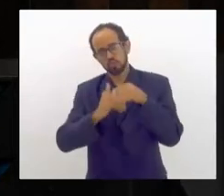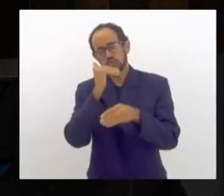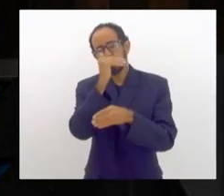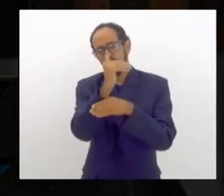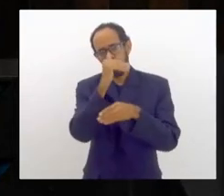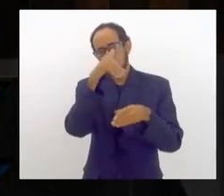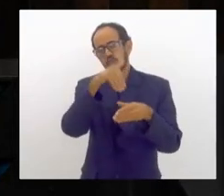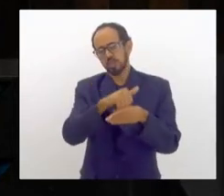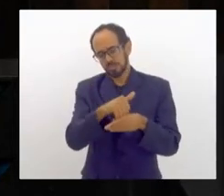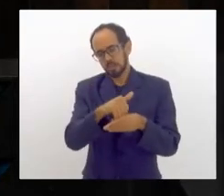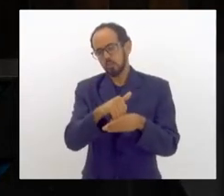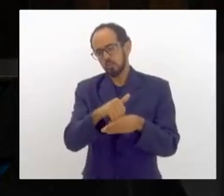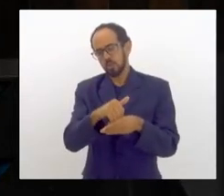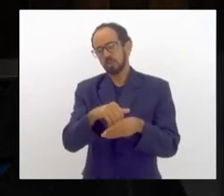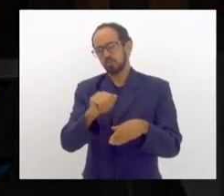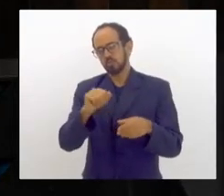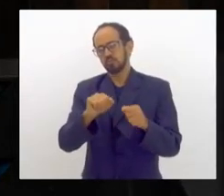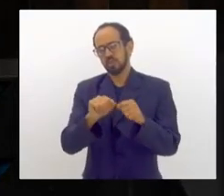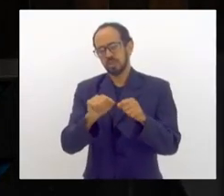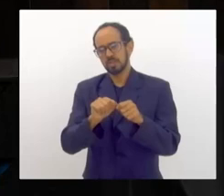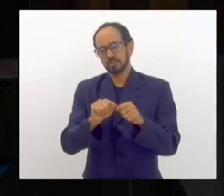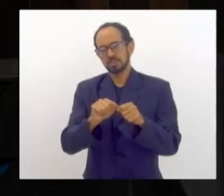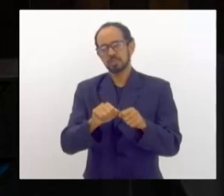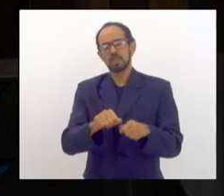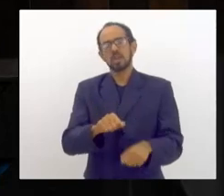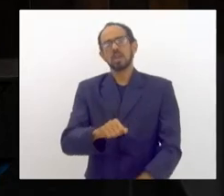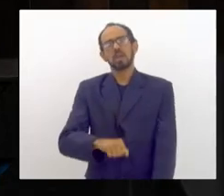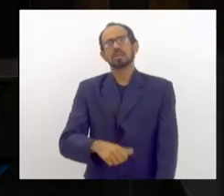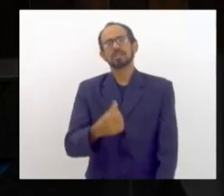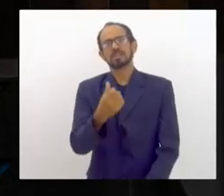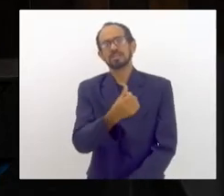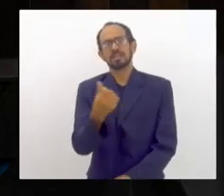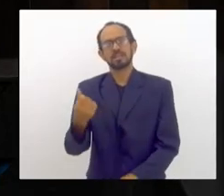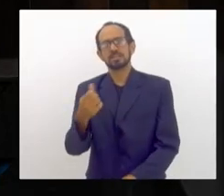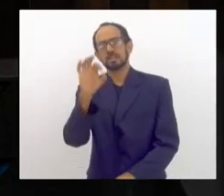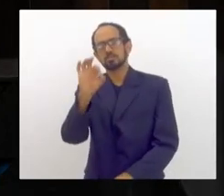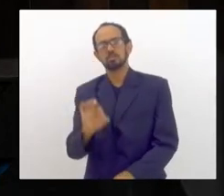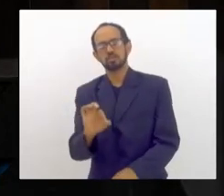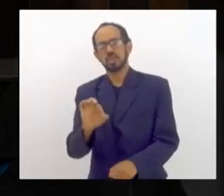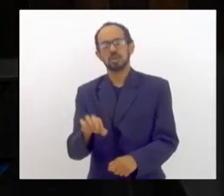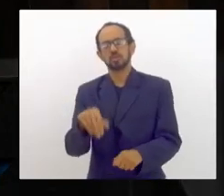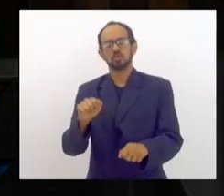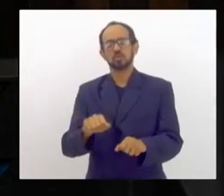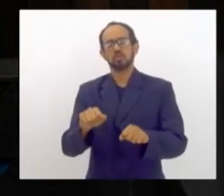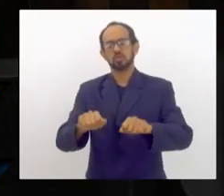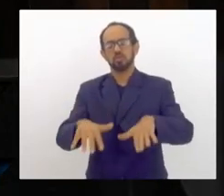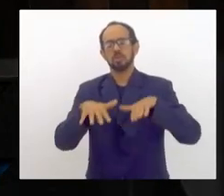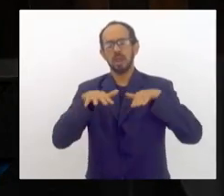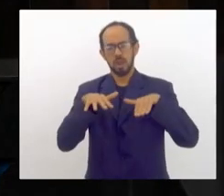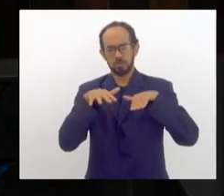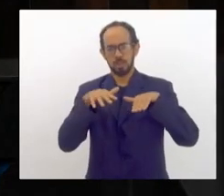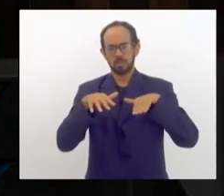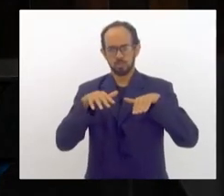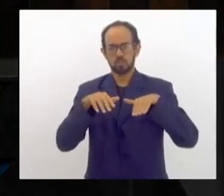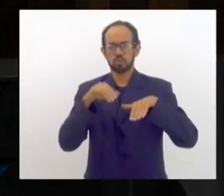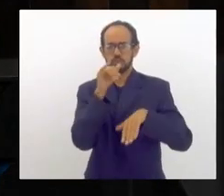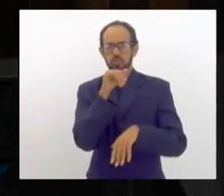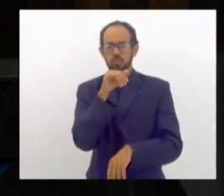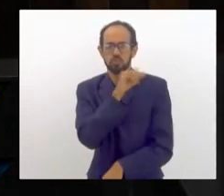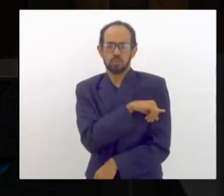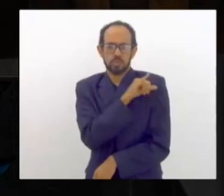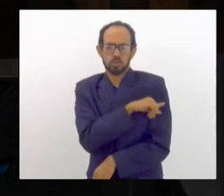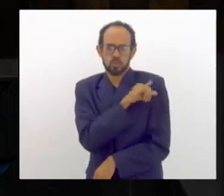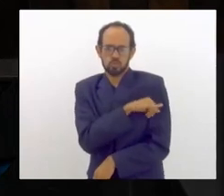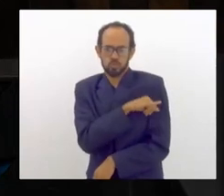consequentemente, o governador fez a maior bancada, 2/3 do parlamento fluminense, são base de apoio ao governo Cláudio Castro. Obviamente, não é o governador